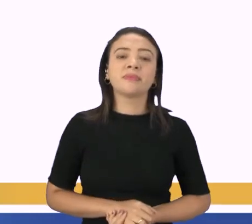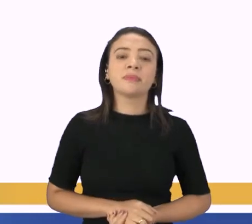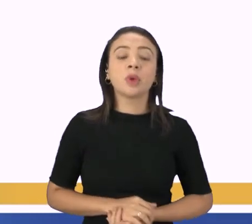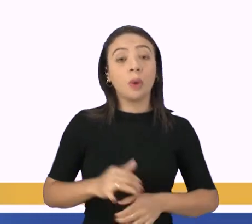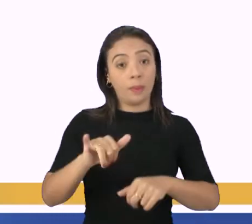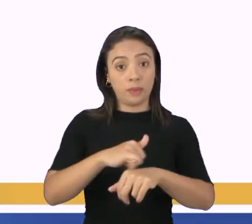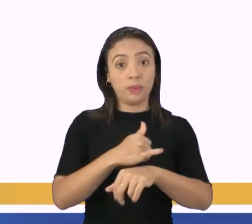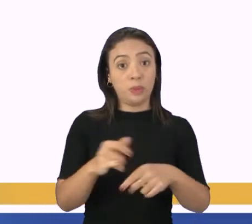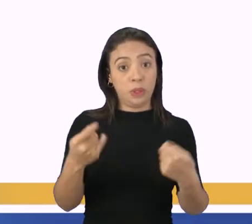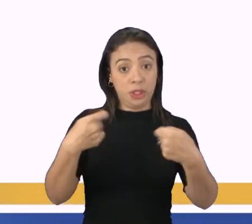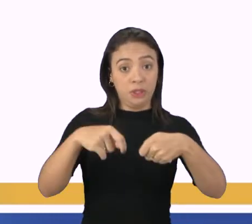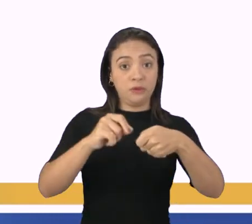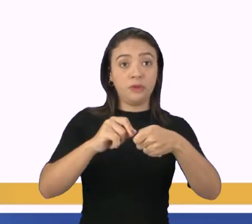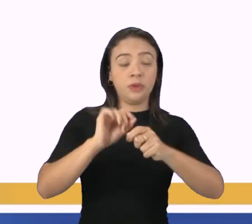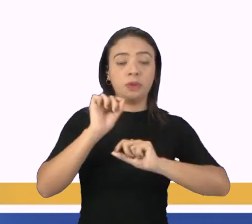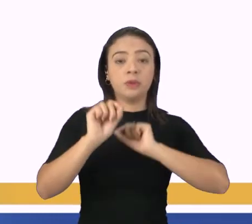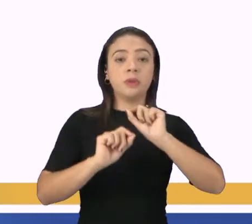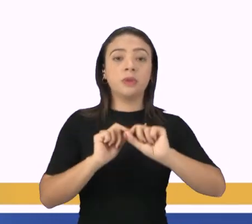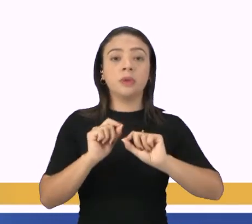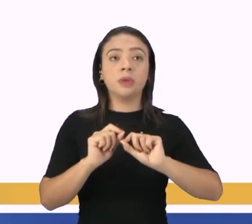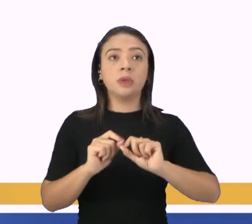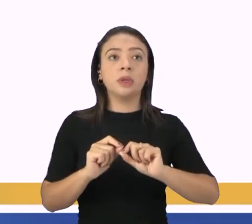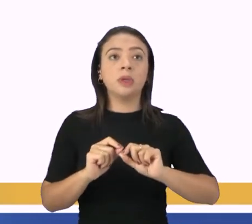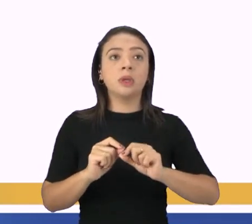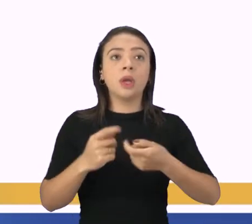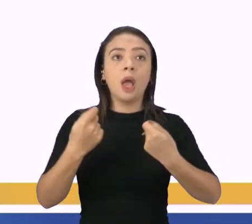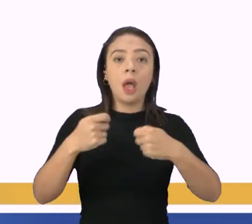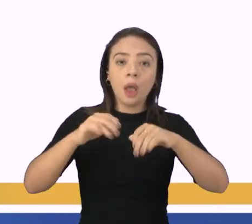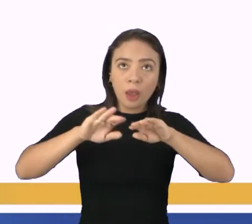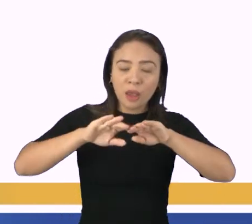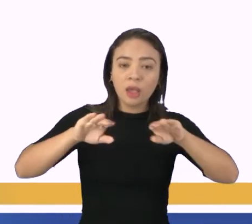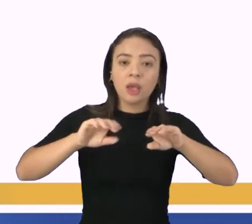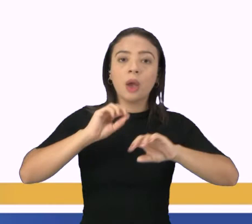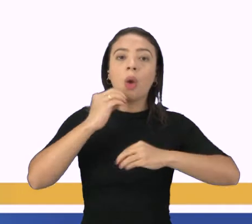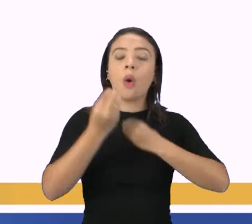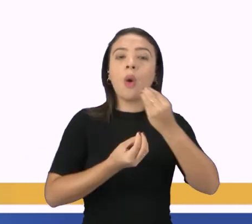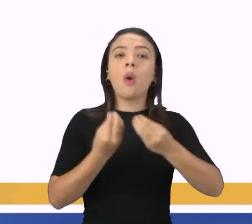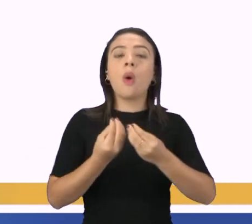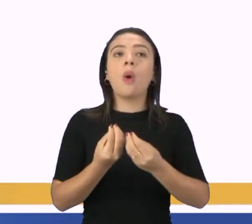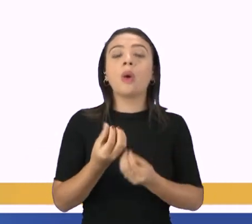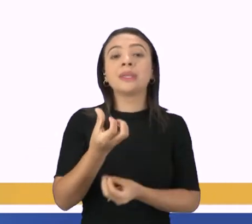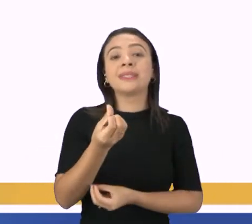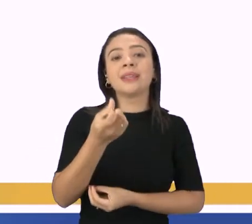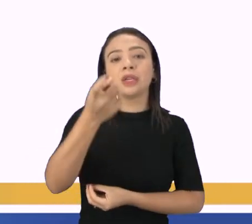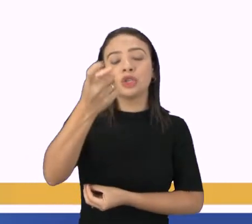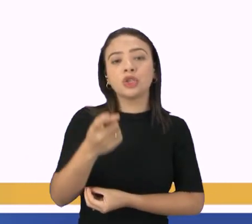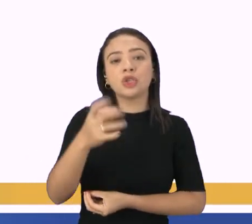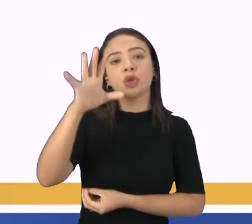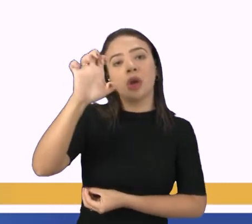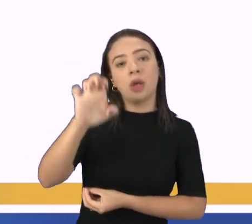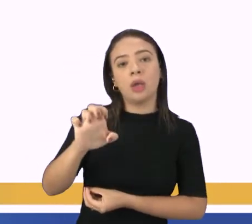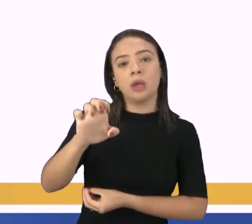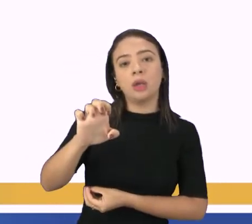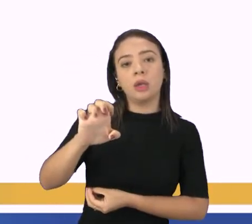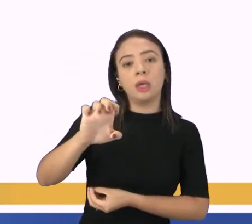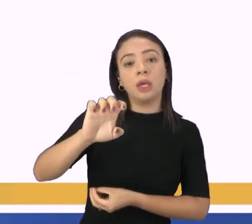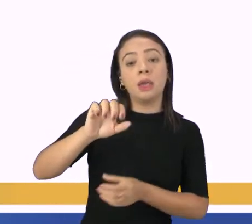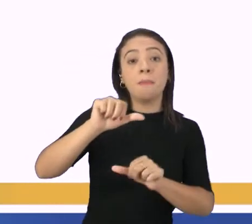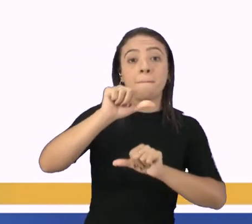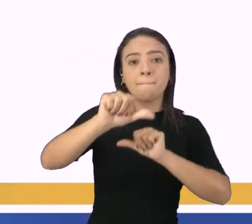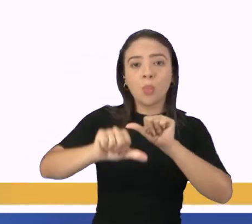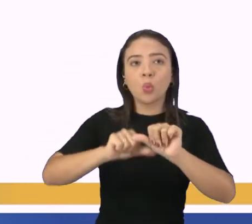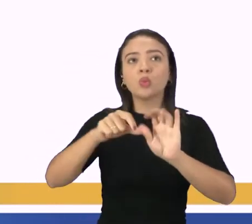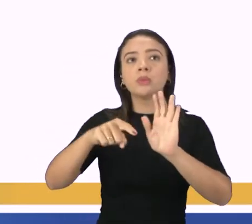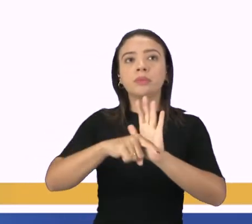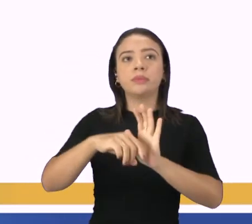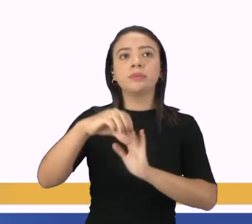resolver seria, por exemplo, eu preciso deixar só o 6x do lado esquerdo e desaparecer com esse menos 9. Então,